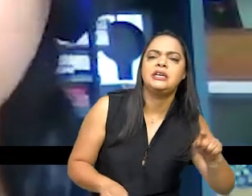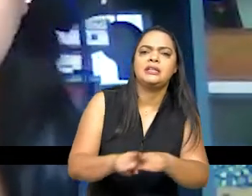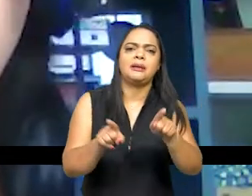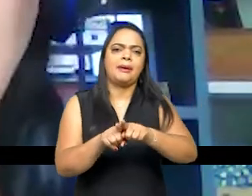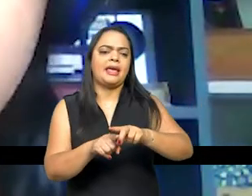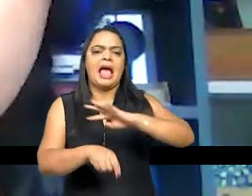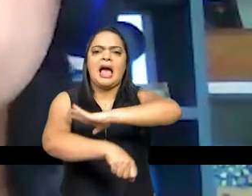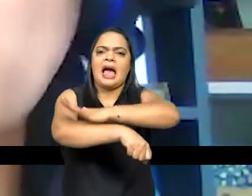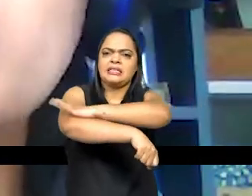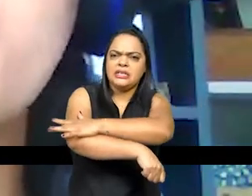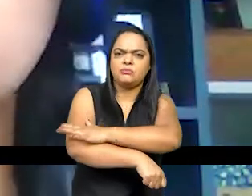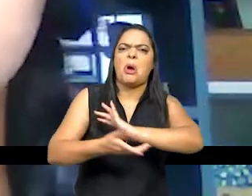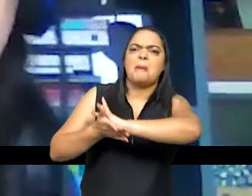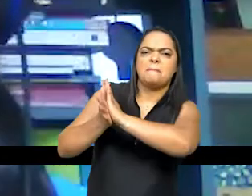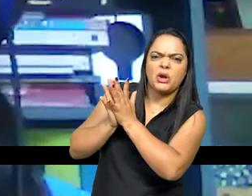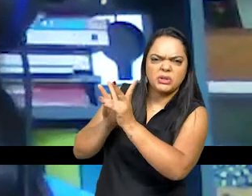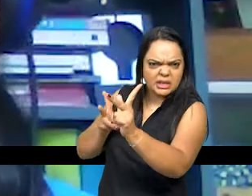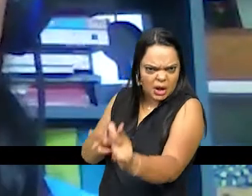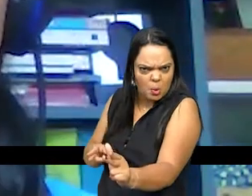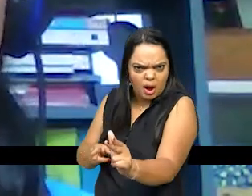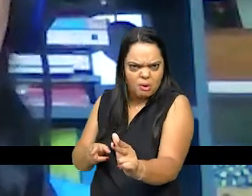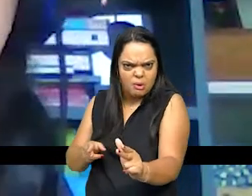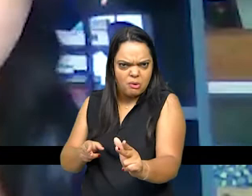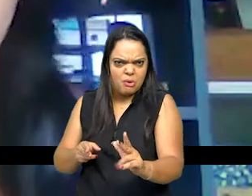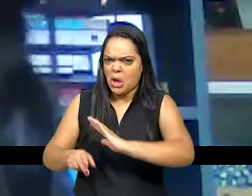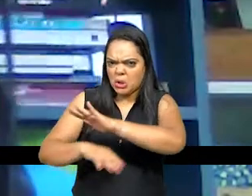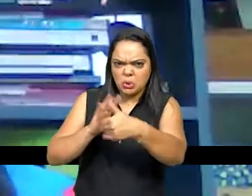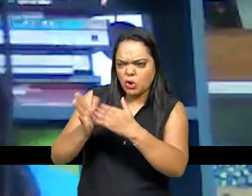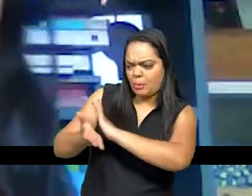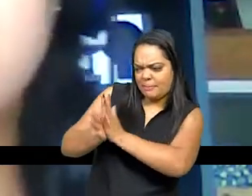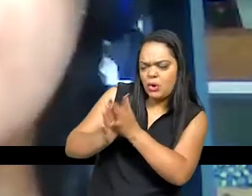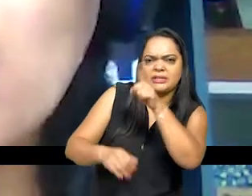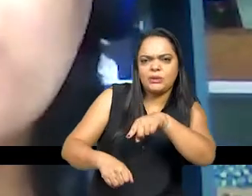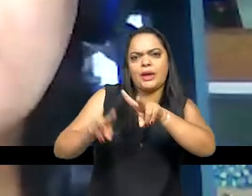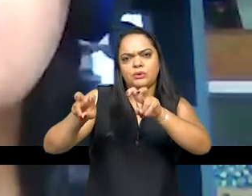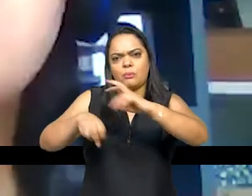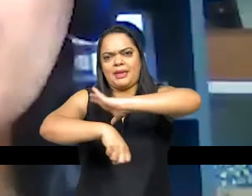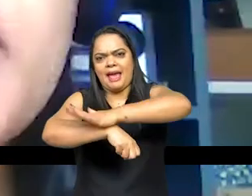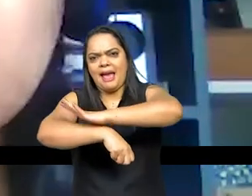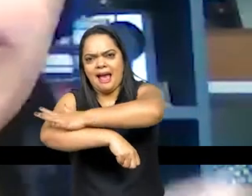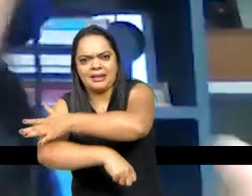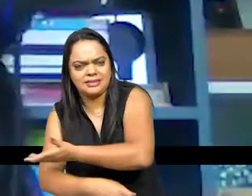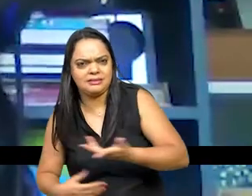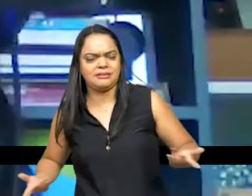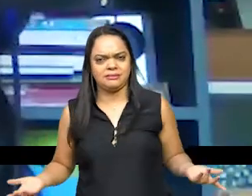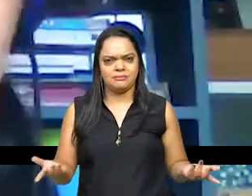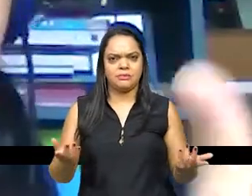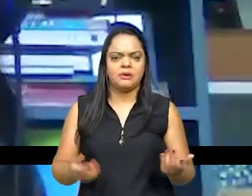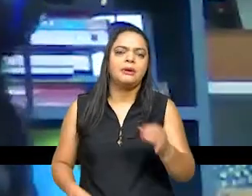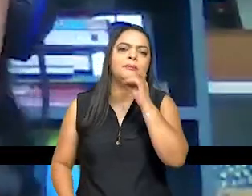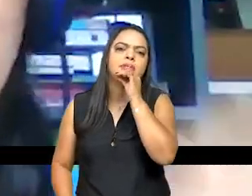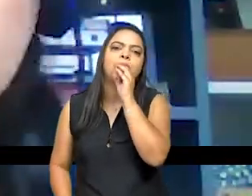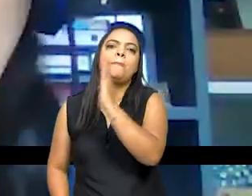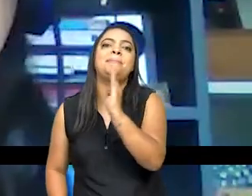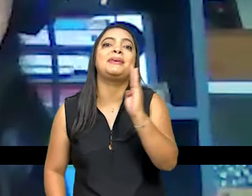preconceito? Preconceito é racismo? Todo preconceito é racial? Toda discriminação é racial? Se um branco... Big Brother! Se